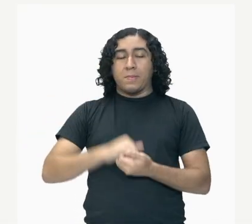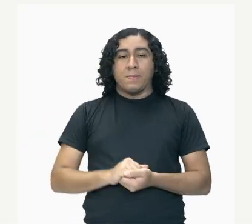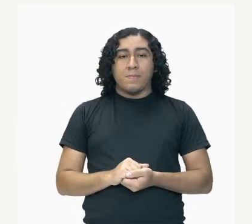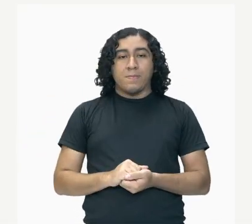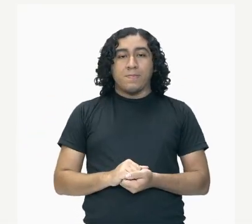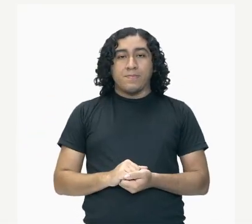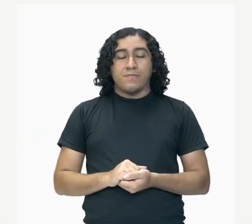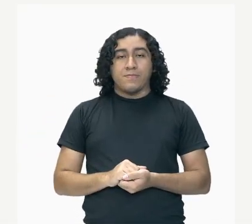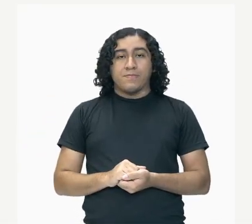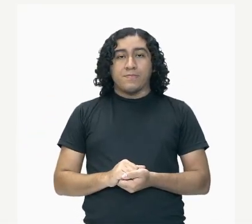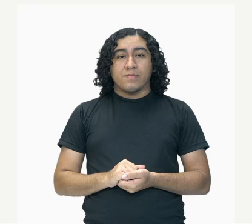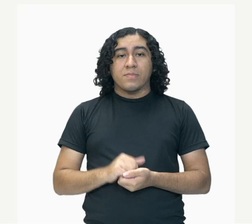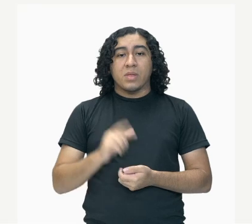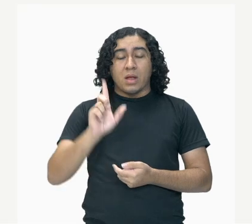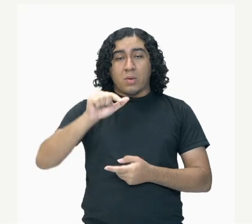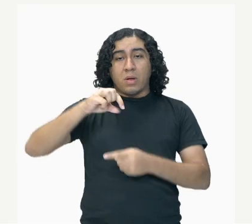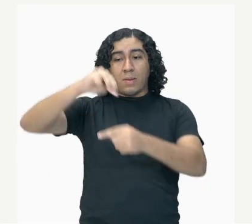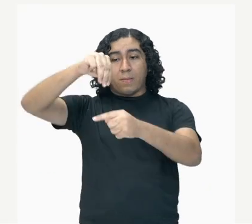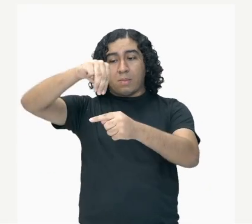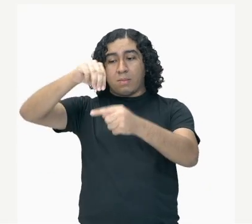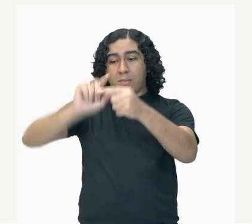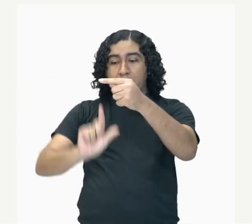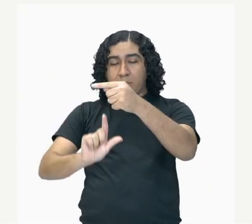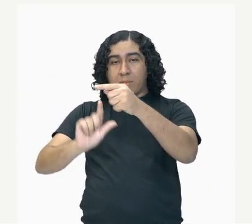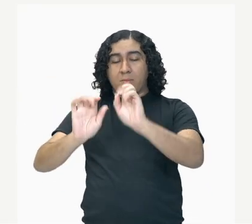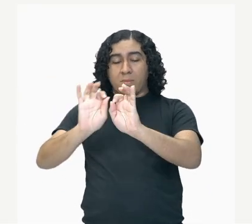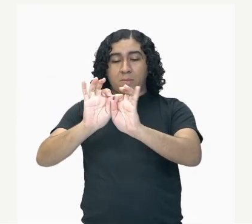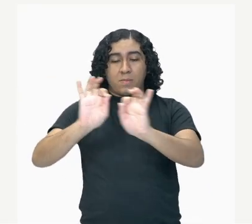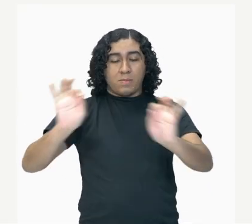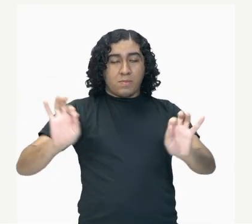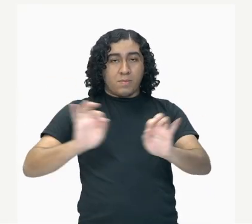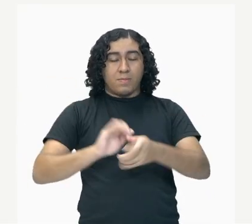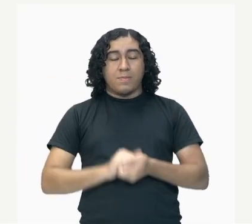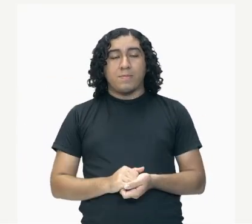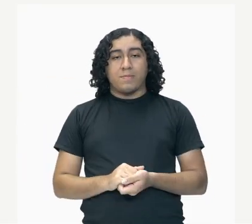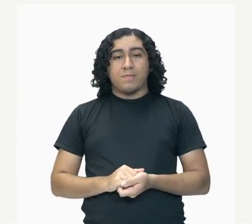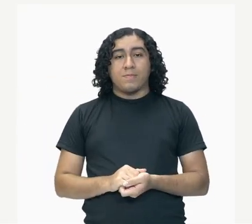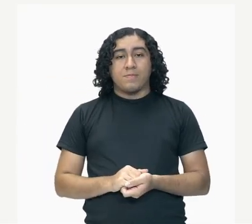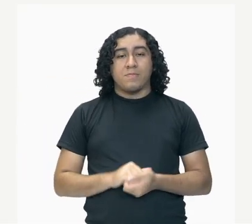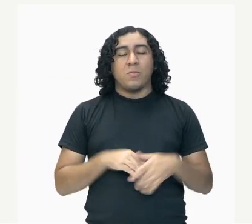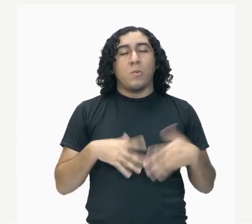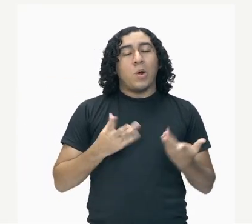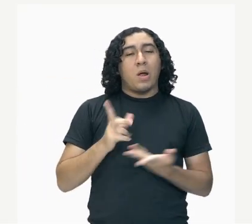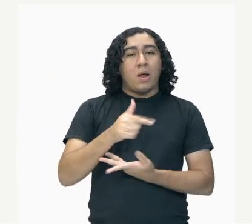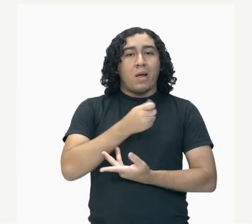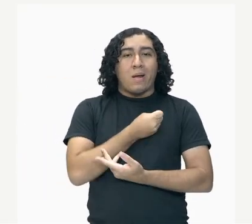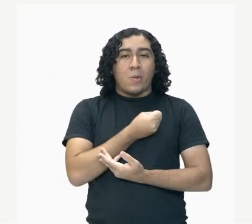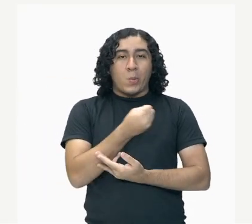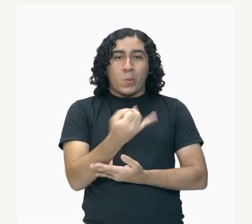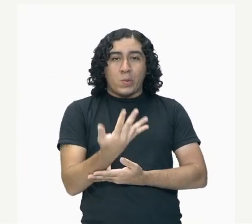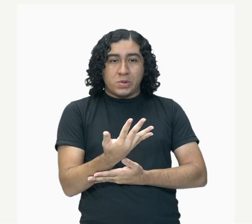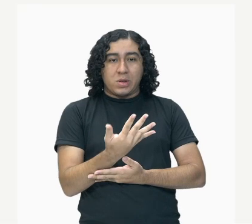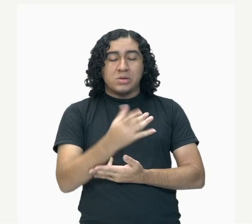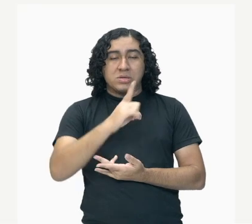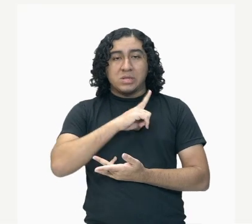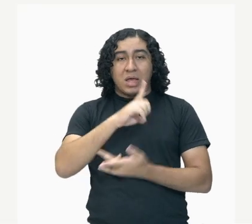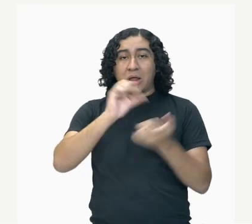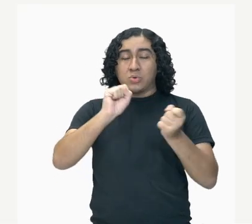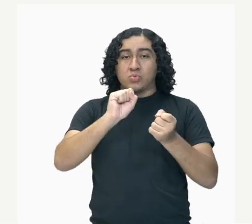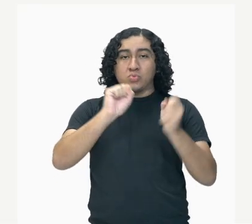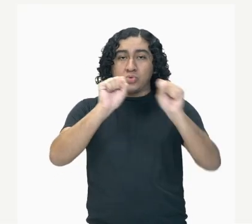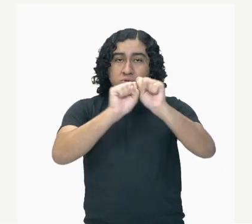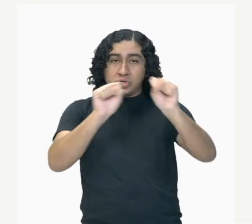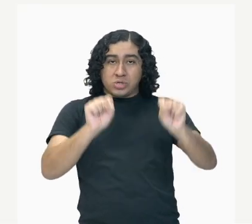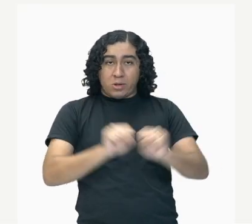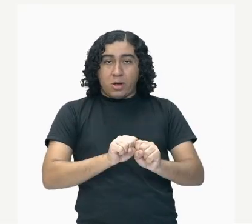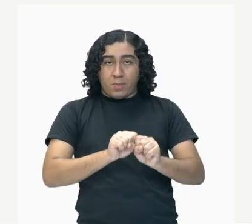divisão entre a massa e o comprimento a unidade de medida dessa densidade linear lá no sistema internacional de